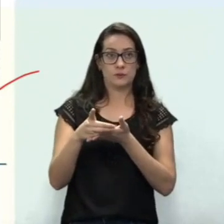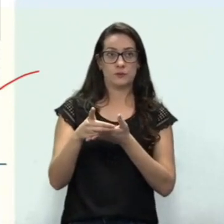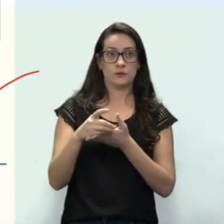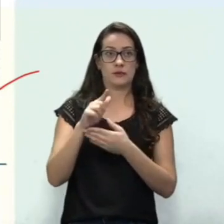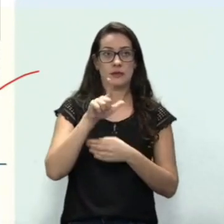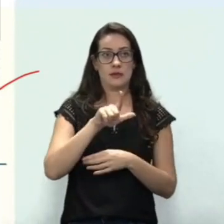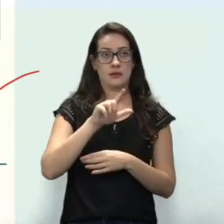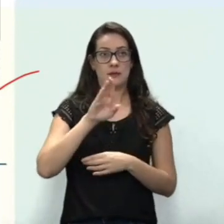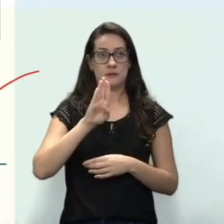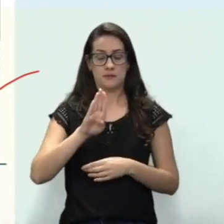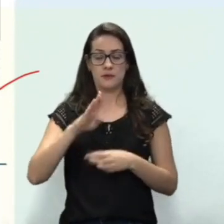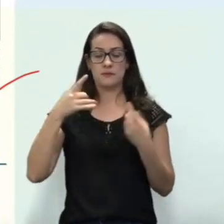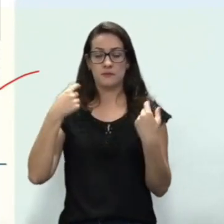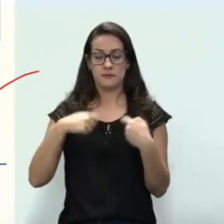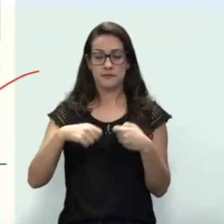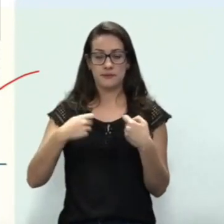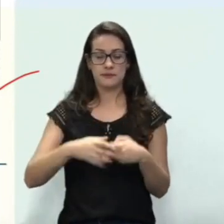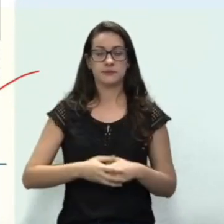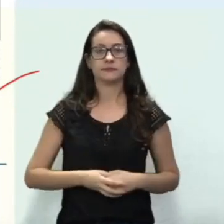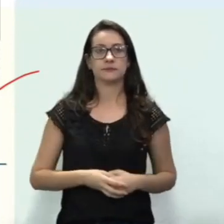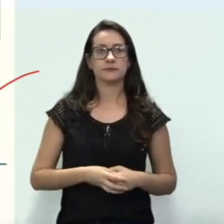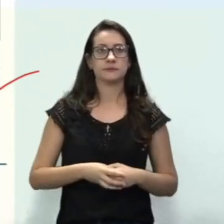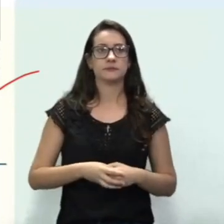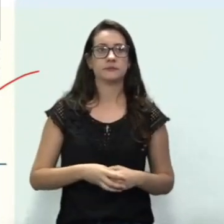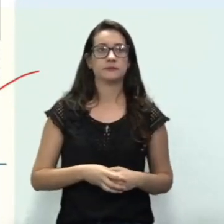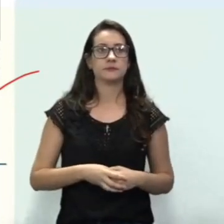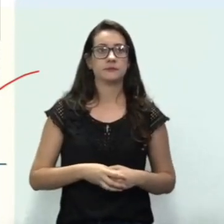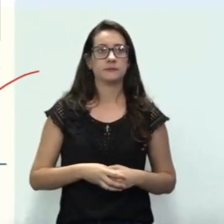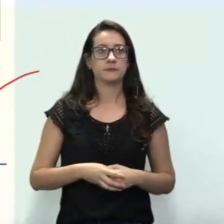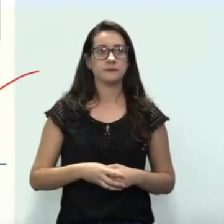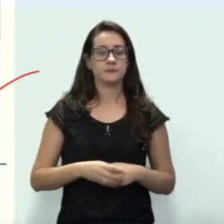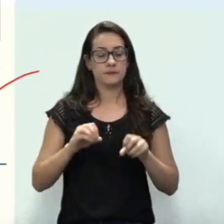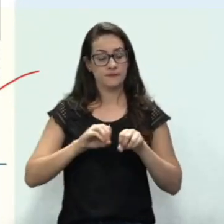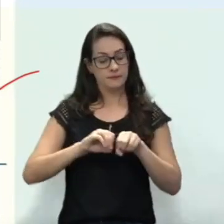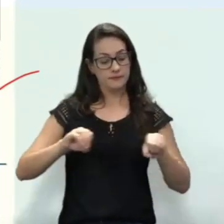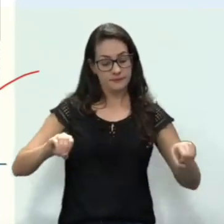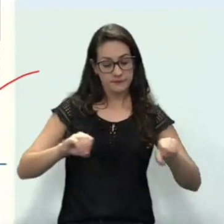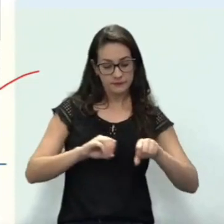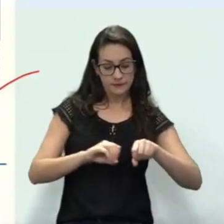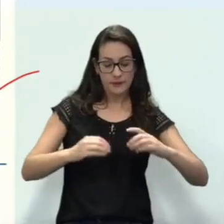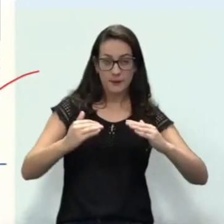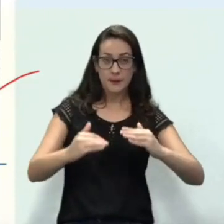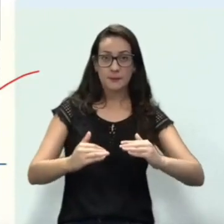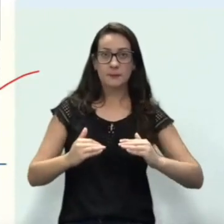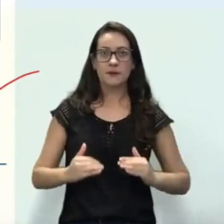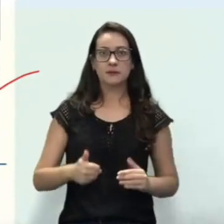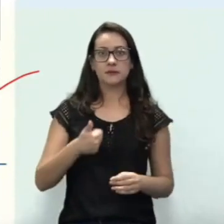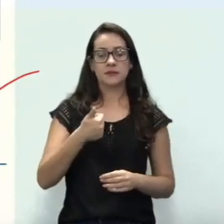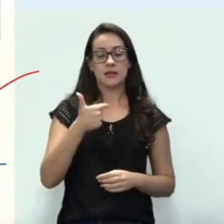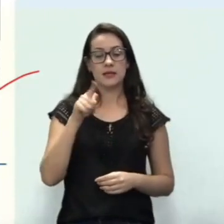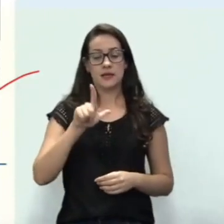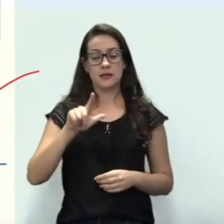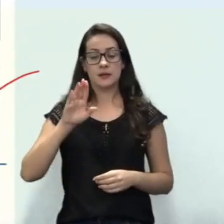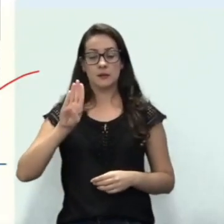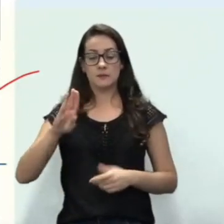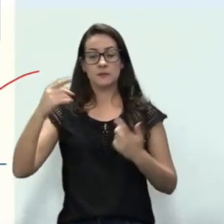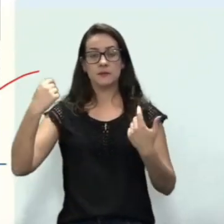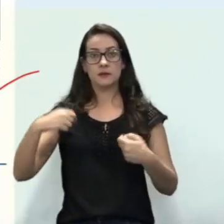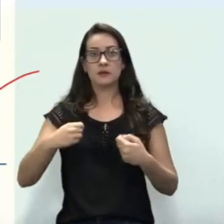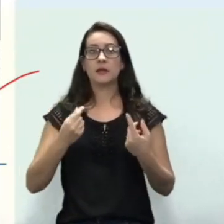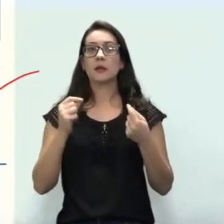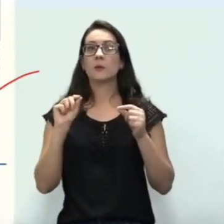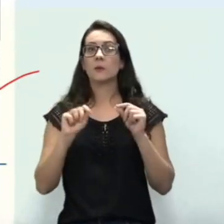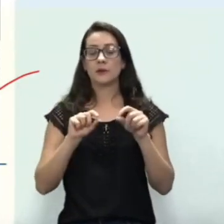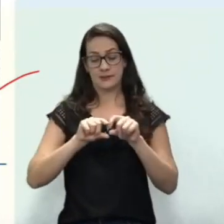LB necessário. Nesta barra de baixo, neste caso, o nosso LB necessário é menor. Então, o